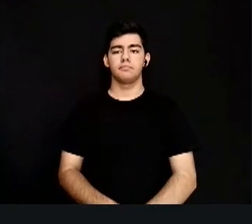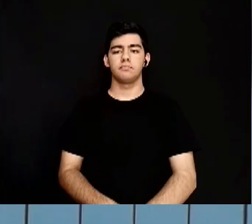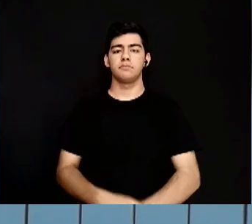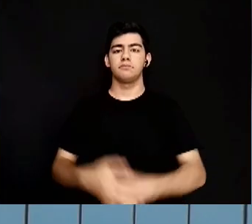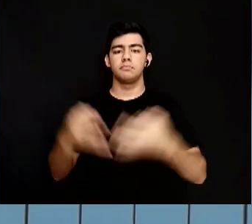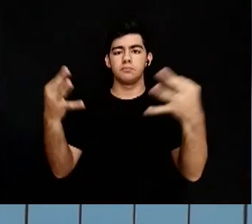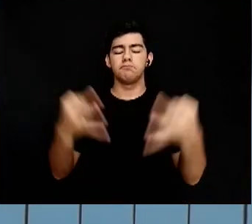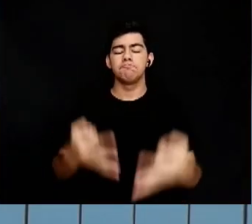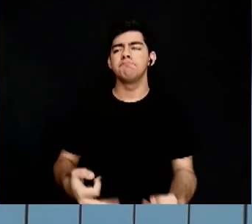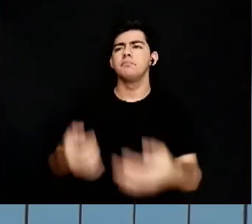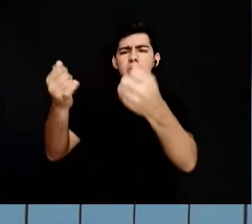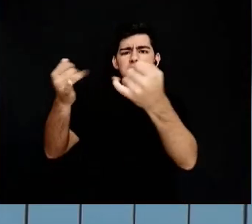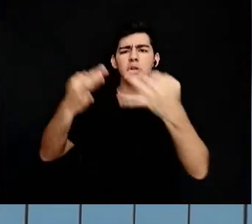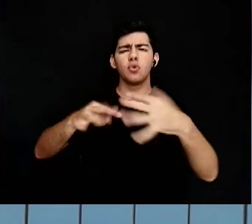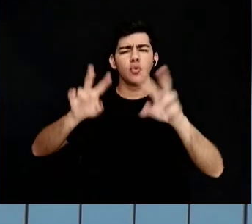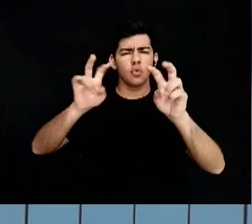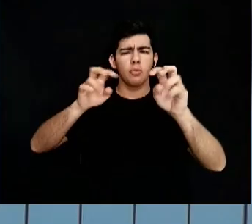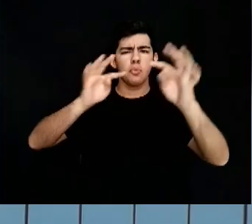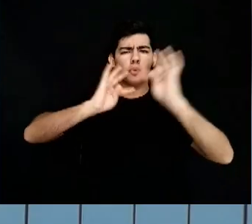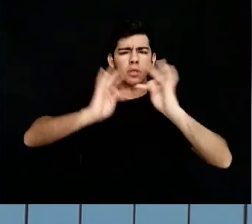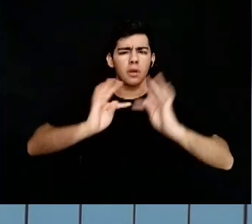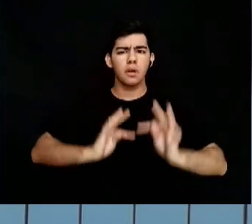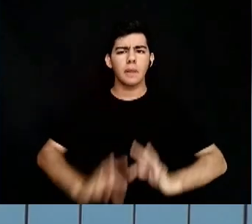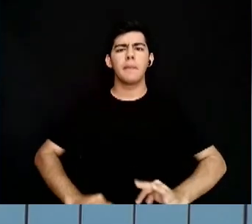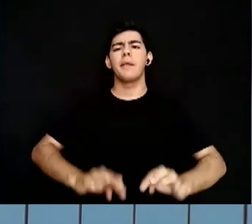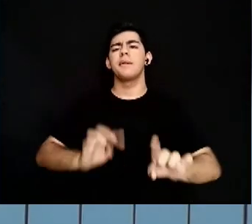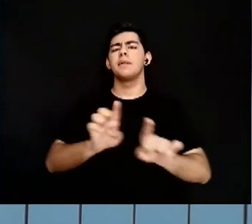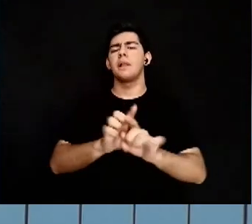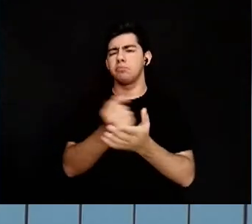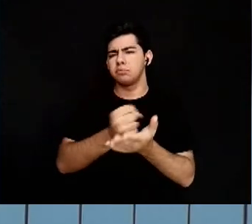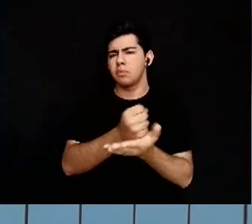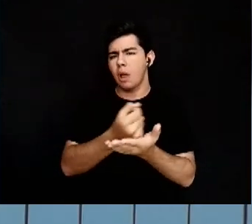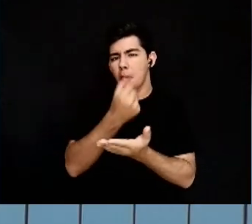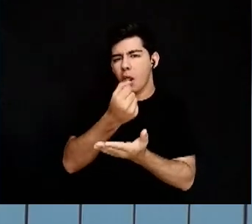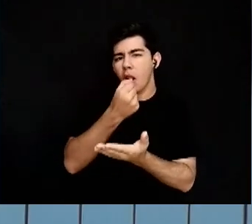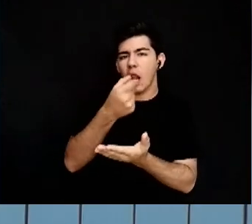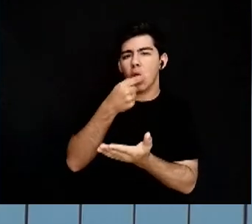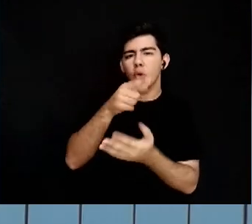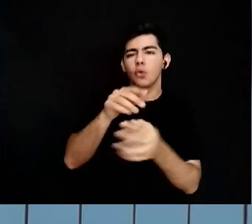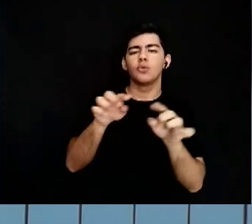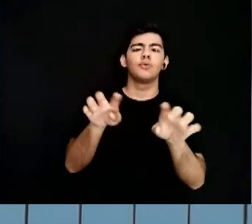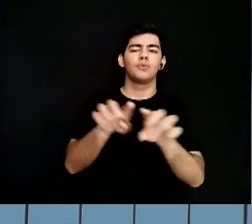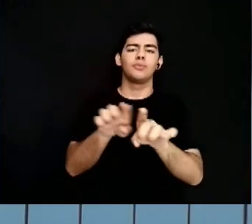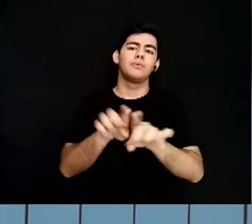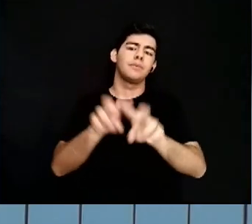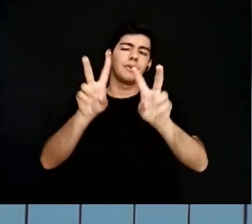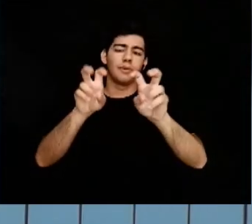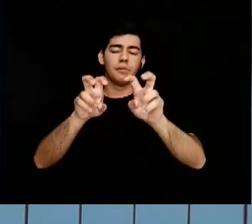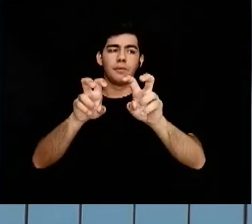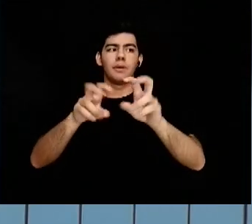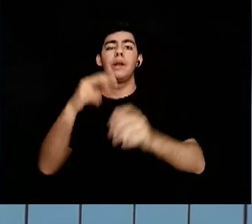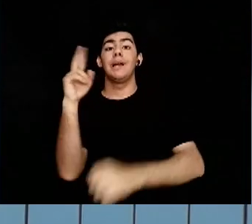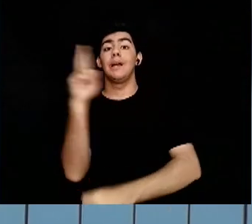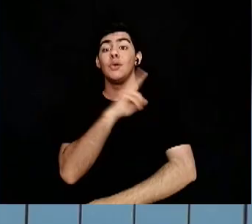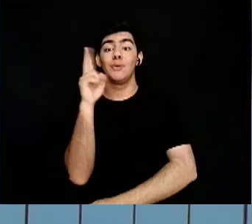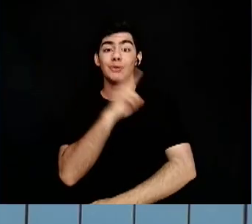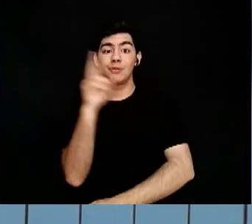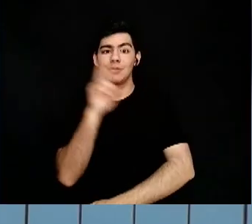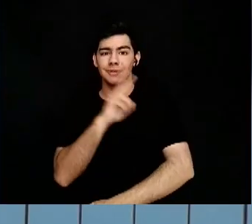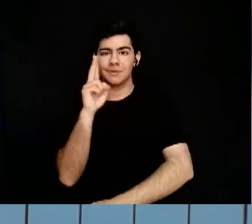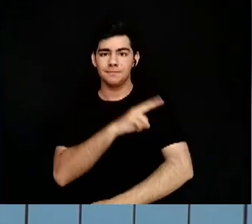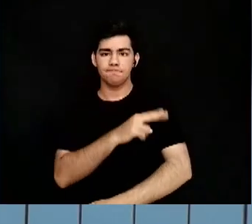Perfeito. Lucas, você estava falando sobre os tratamentos, né, sobre a medicação e falou agora um pouquinho também sobre o